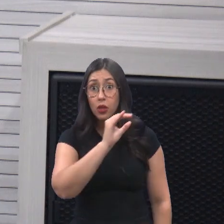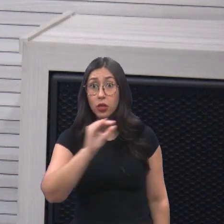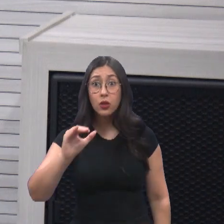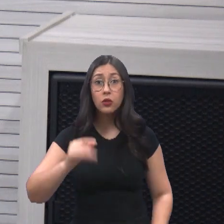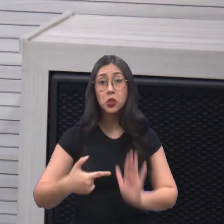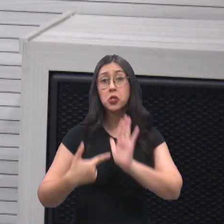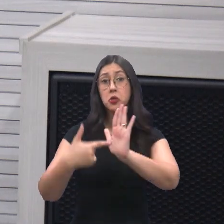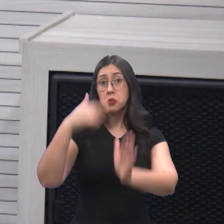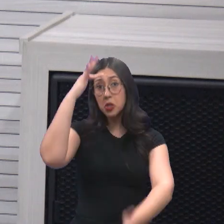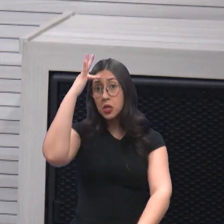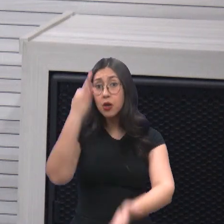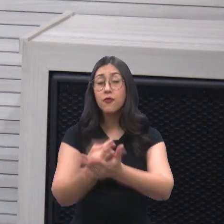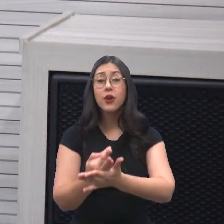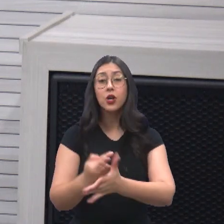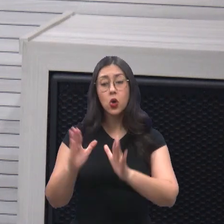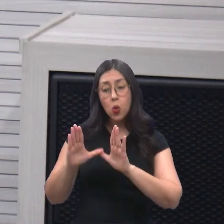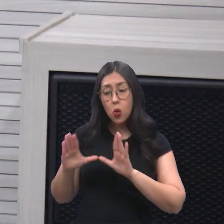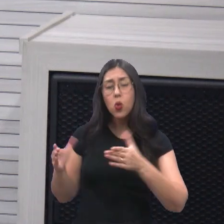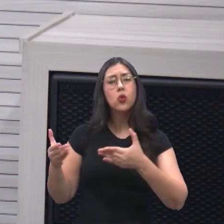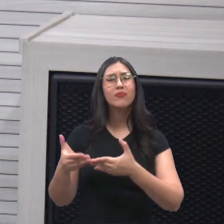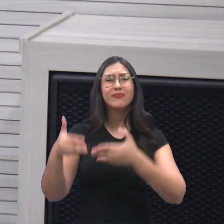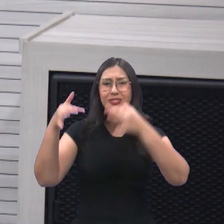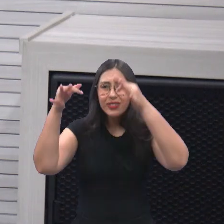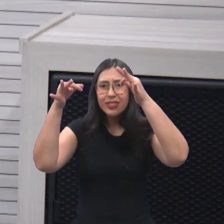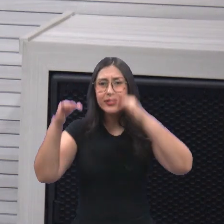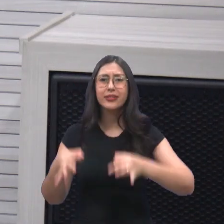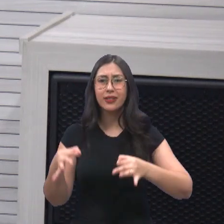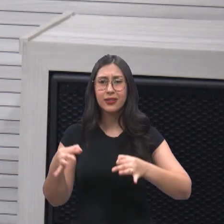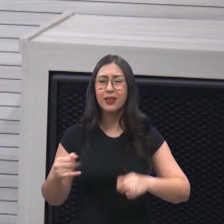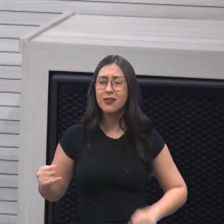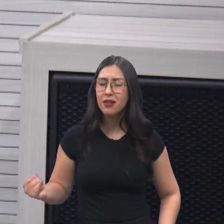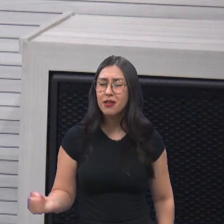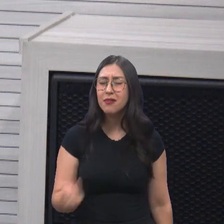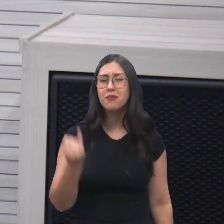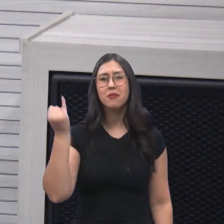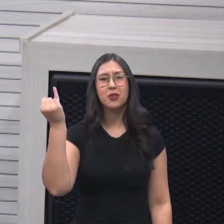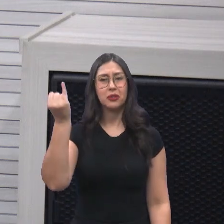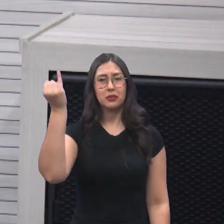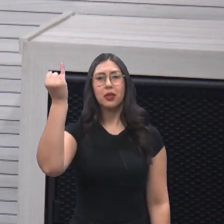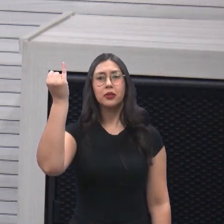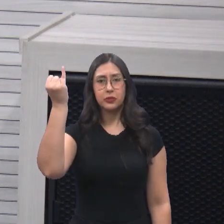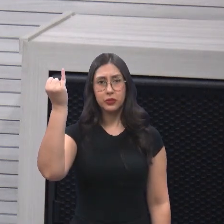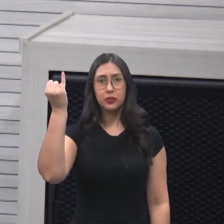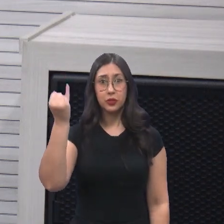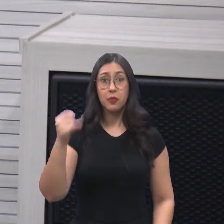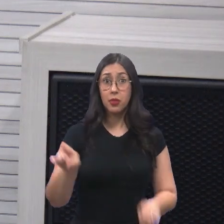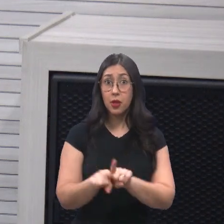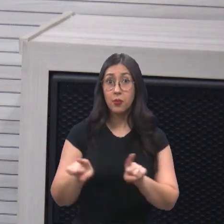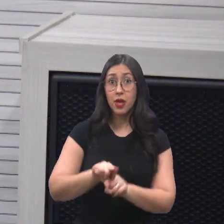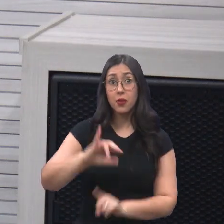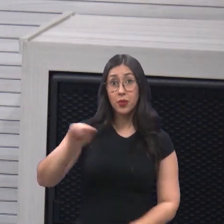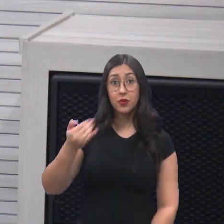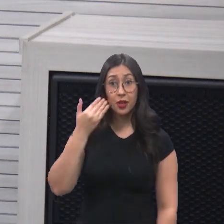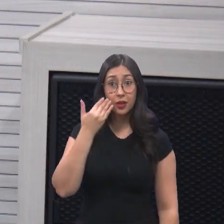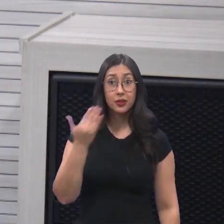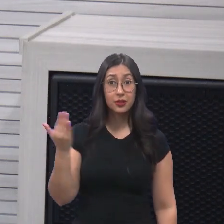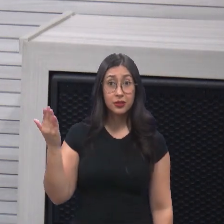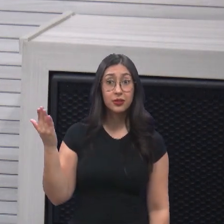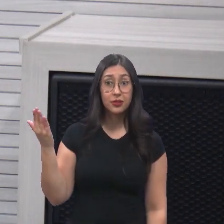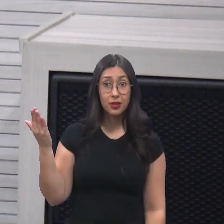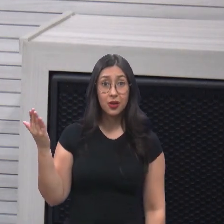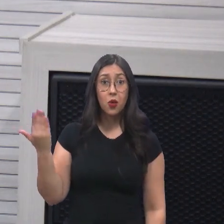fé, essa frente parlamentar com certeza vai ser de suma importância. Aproveitar que está aqui aparecendo no vídeo meu colega líder aqui,